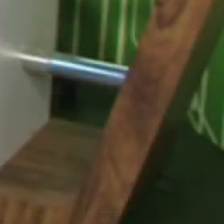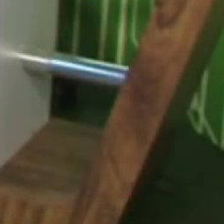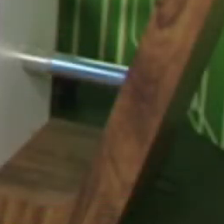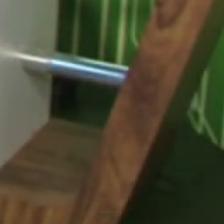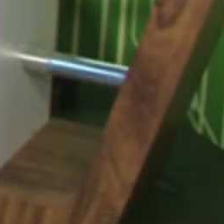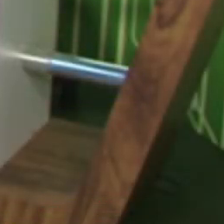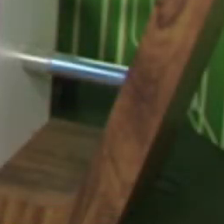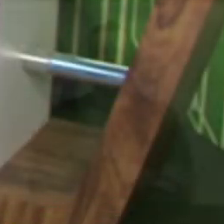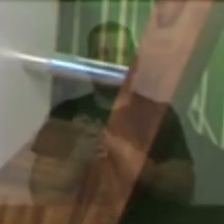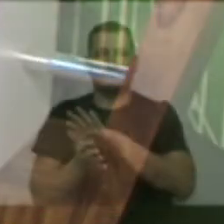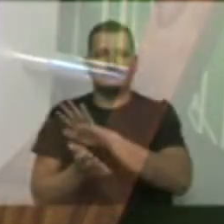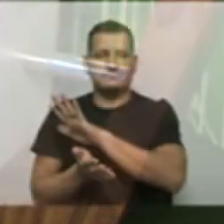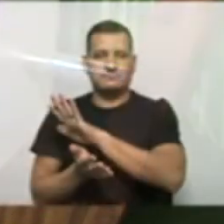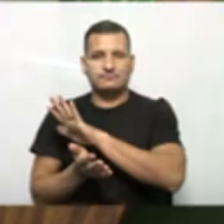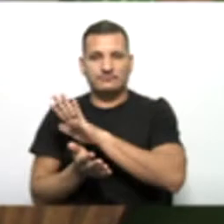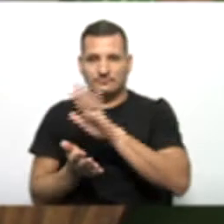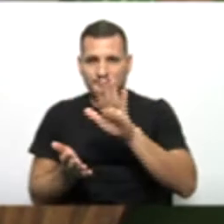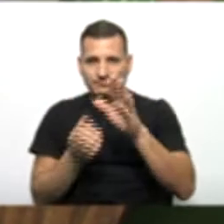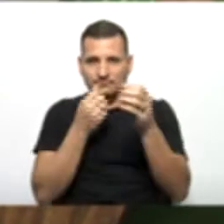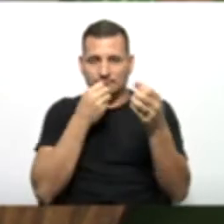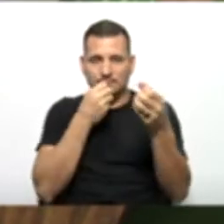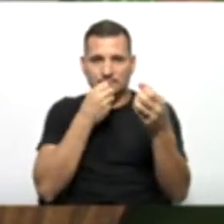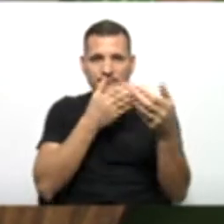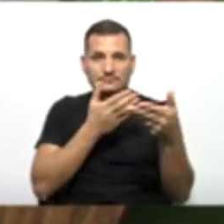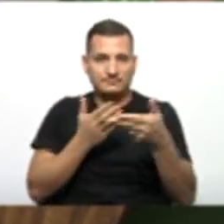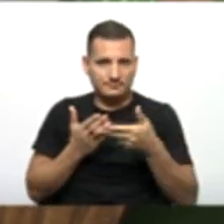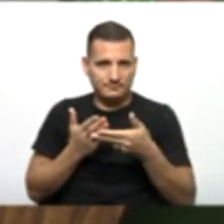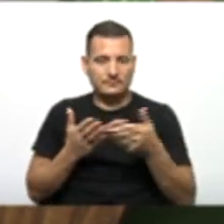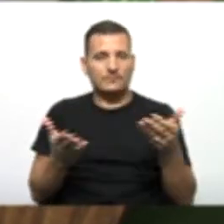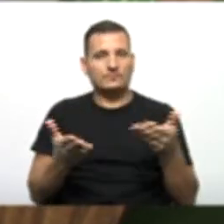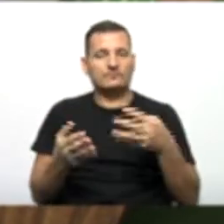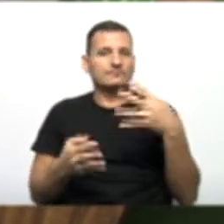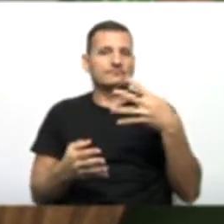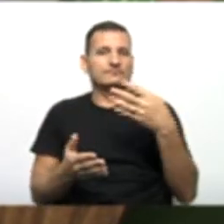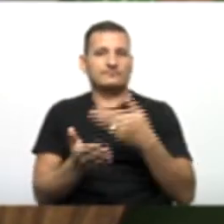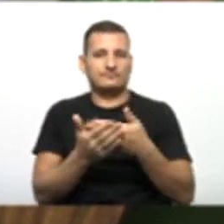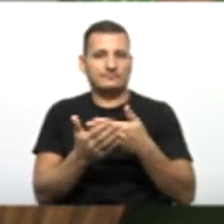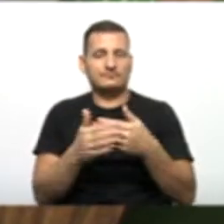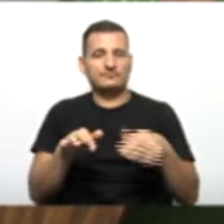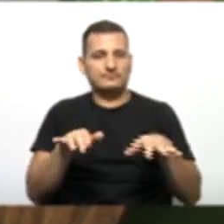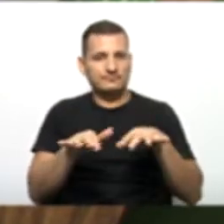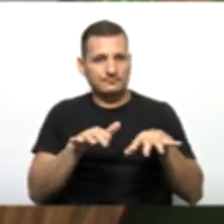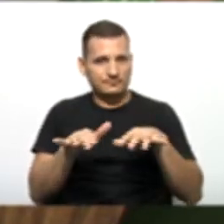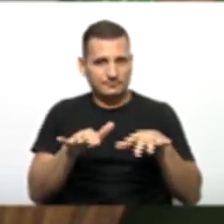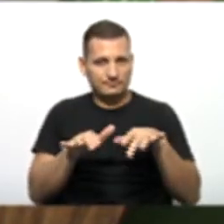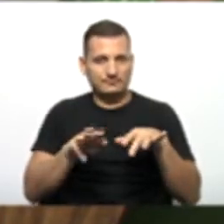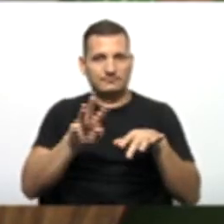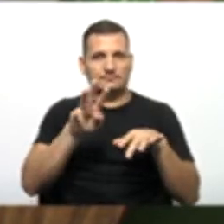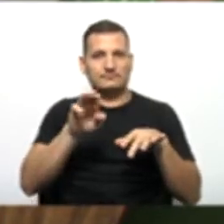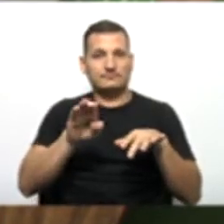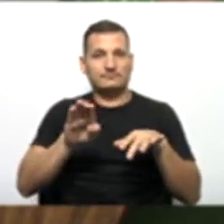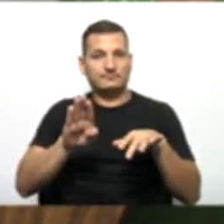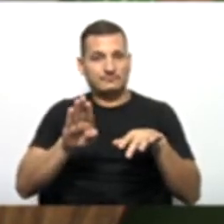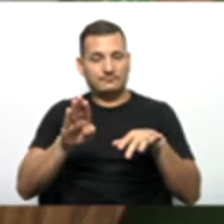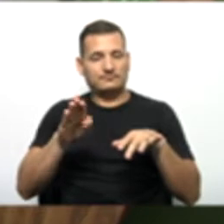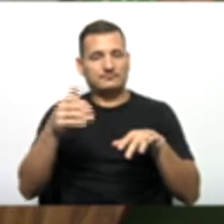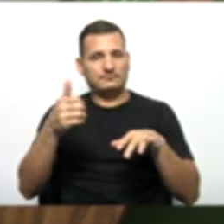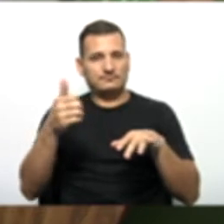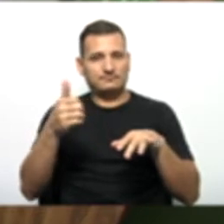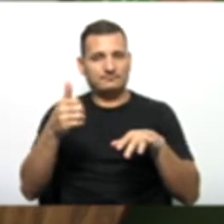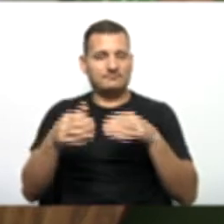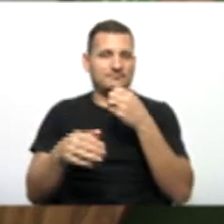sejam bem-vindos alunos a nossa 4ª aula de programação para web um bem-vindo professor landim